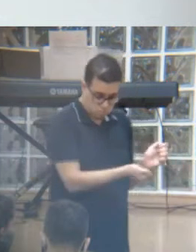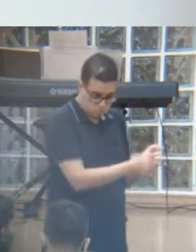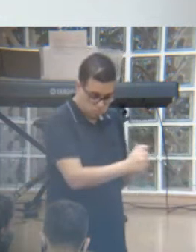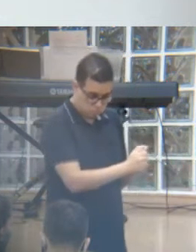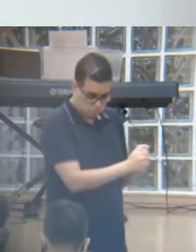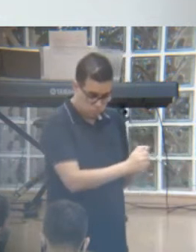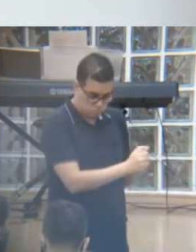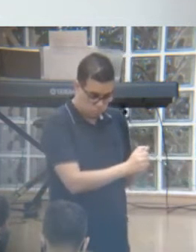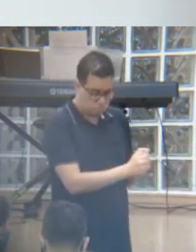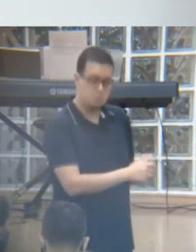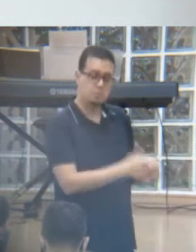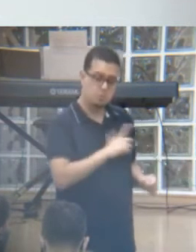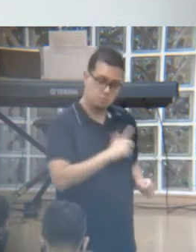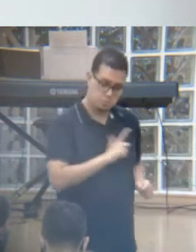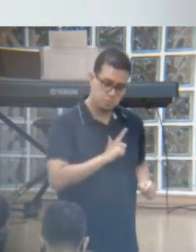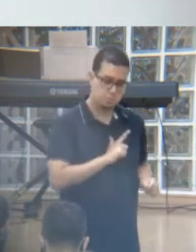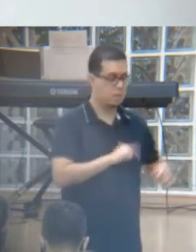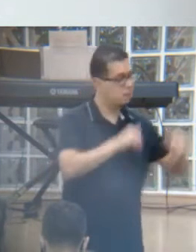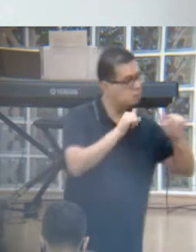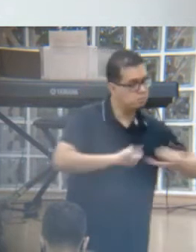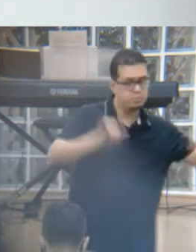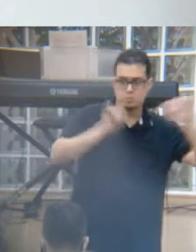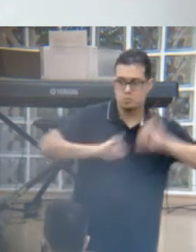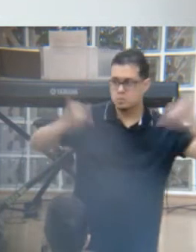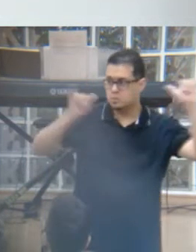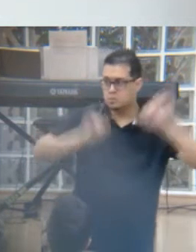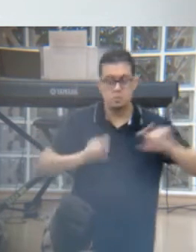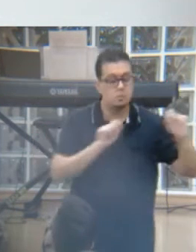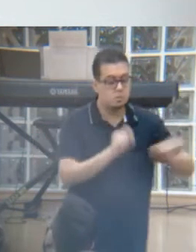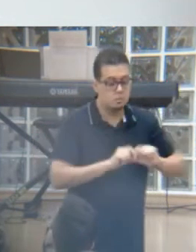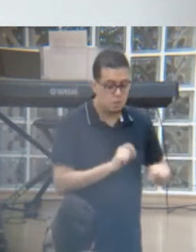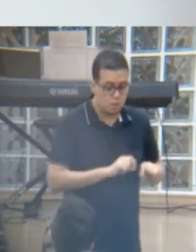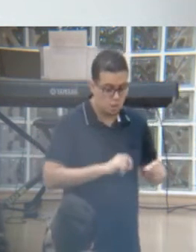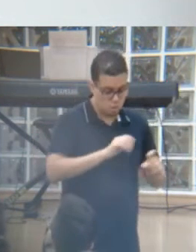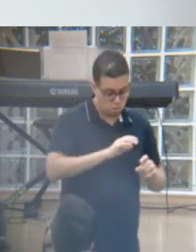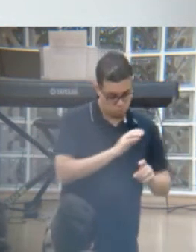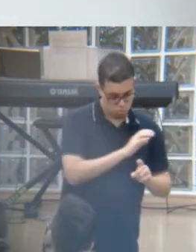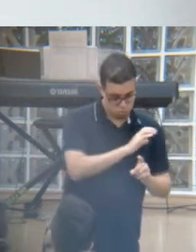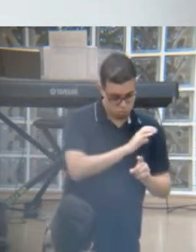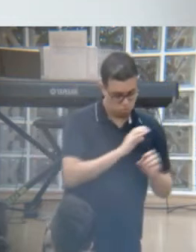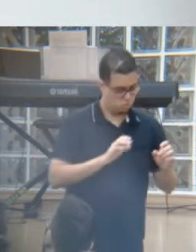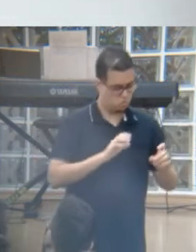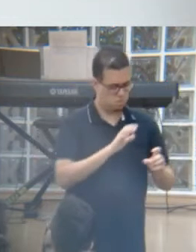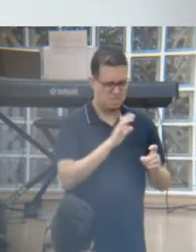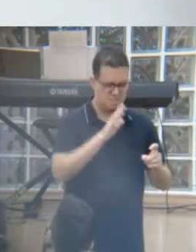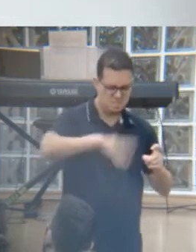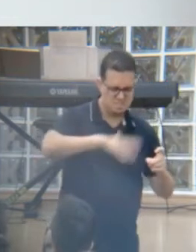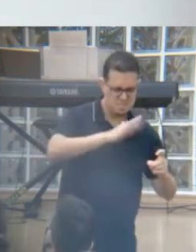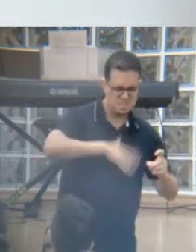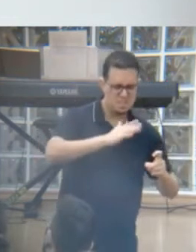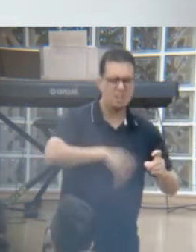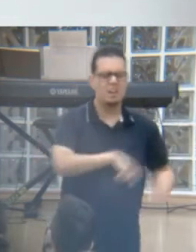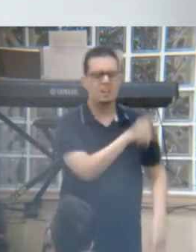o culto a Baal. Digo popularizaram porque quem instituiu o culto foi seu pai, Omri, um dos